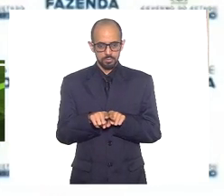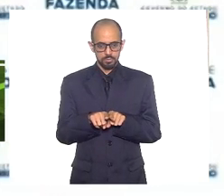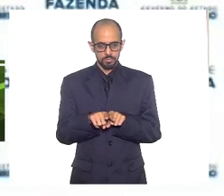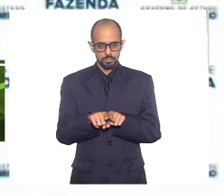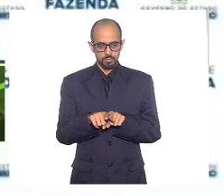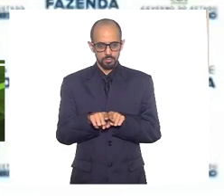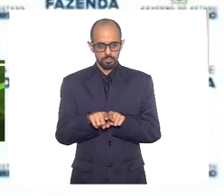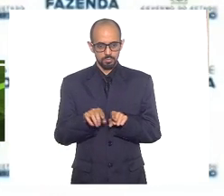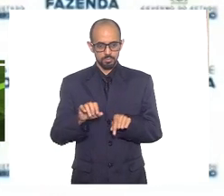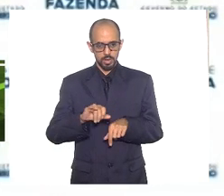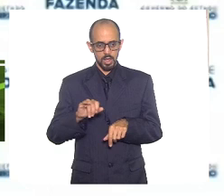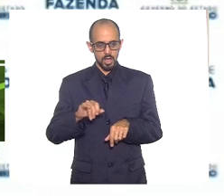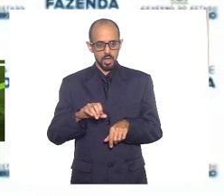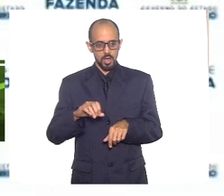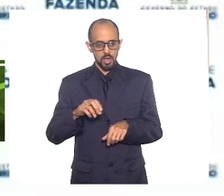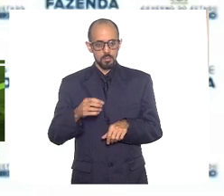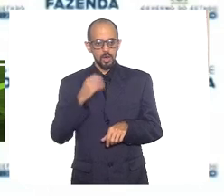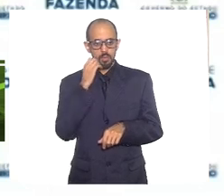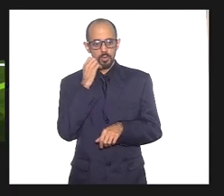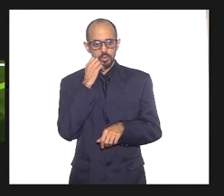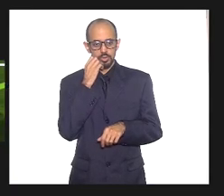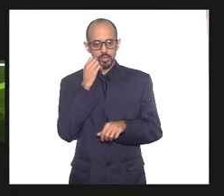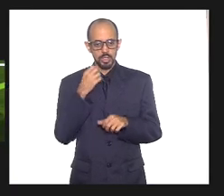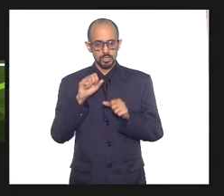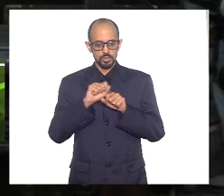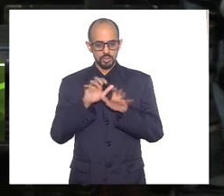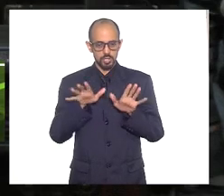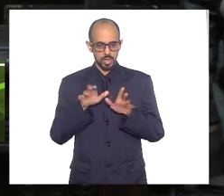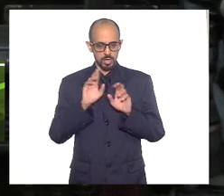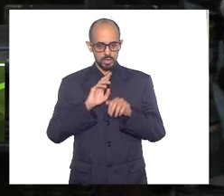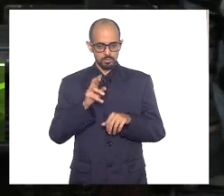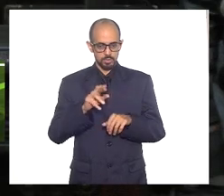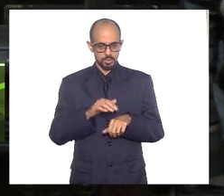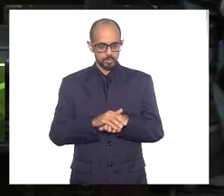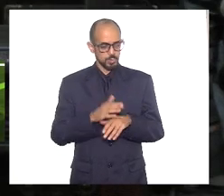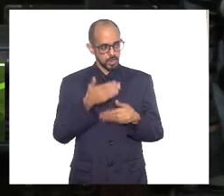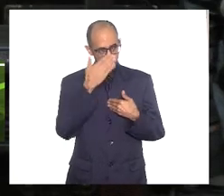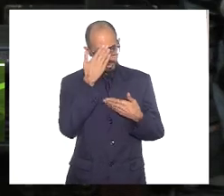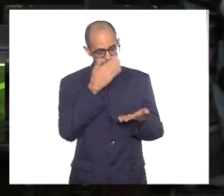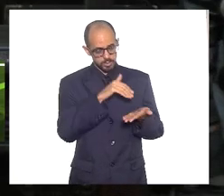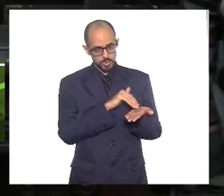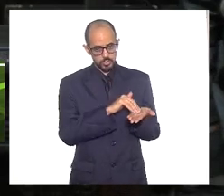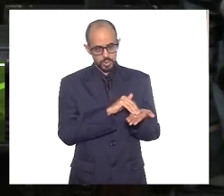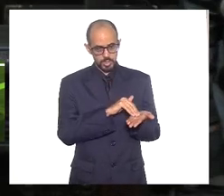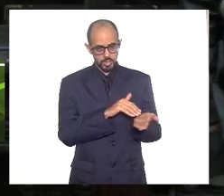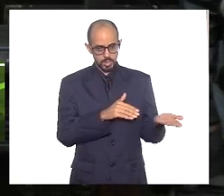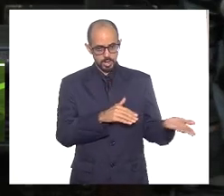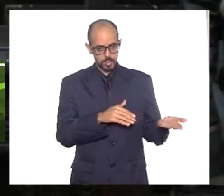pela oportunidade aqui dos esclarecimentos. Agradecer ao secretário,